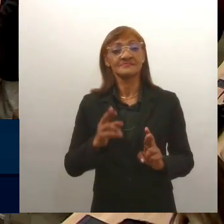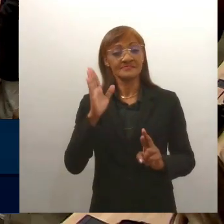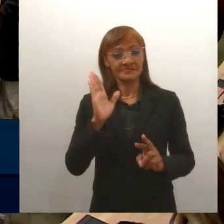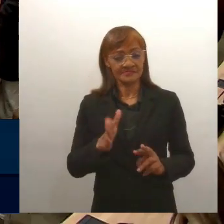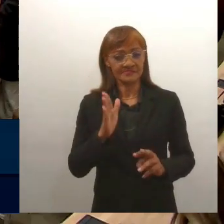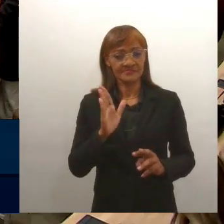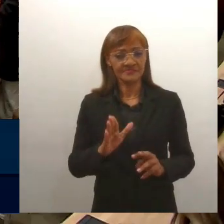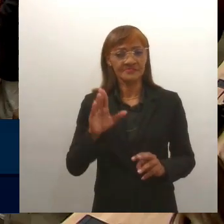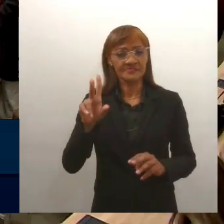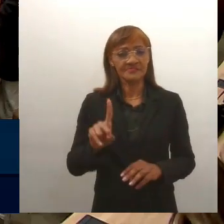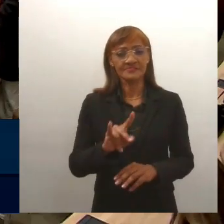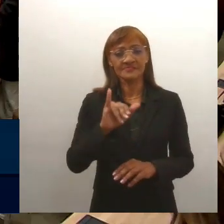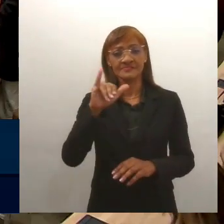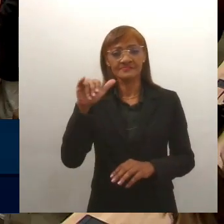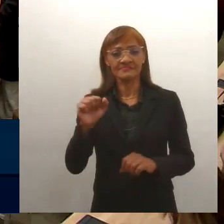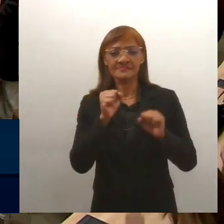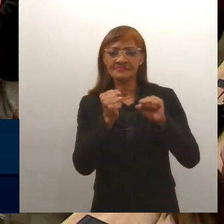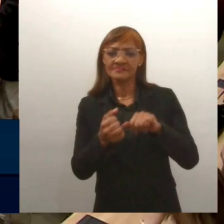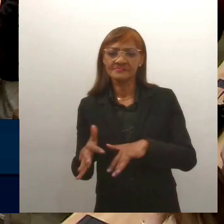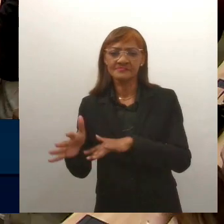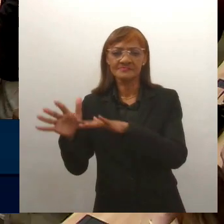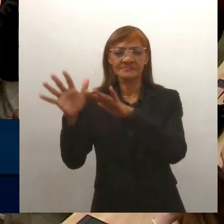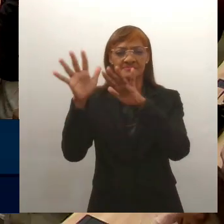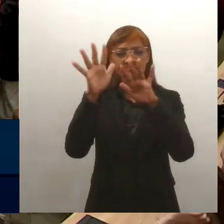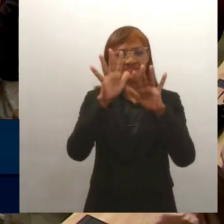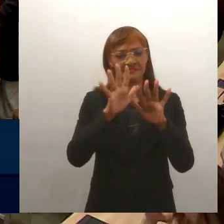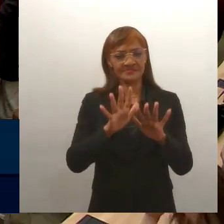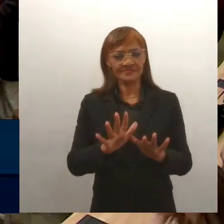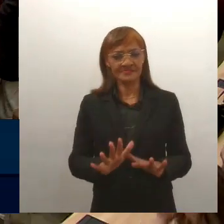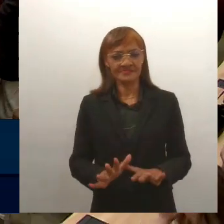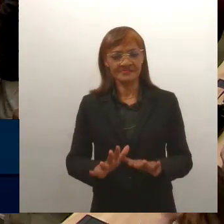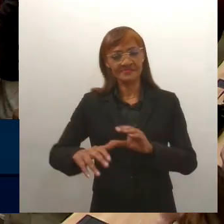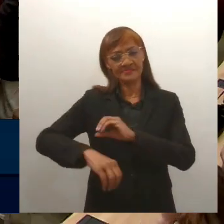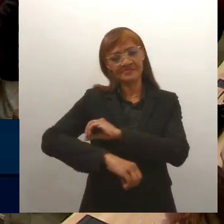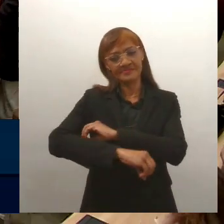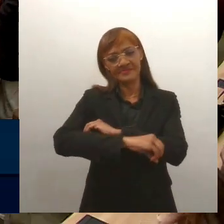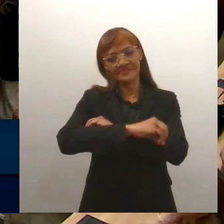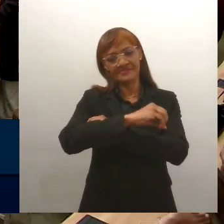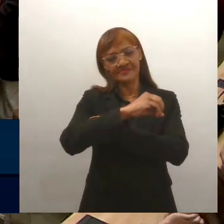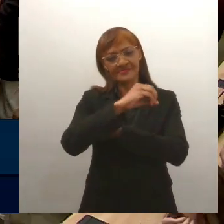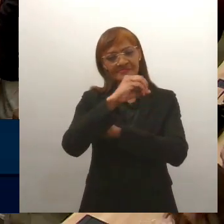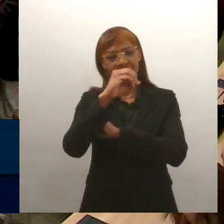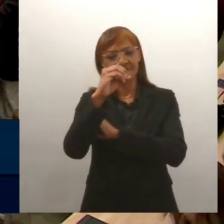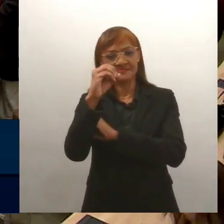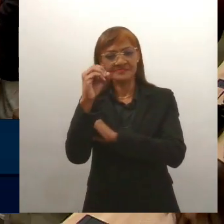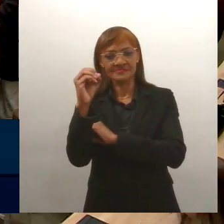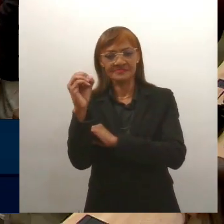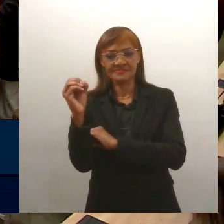Thank you.